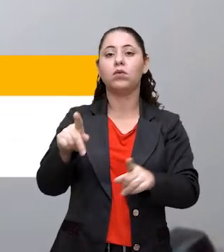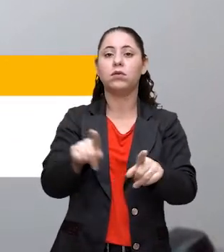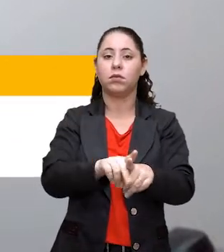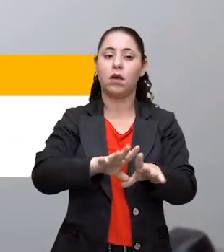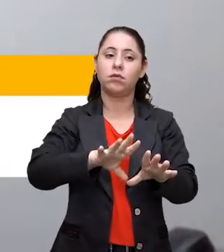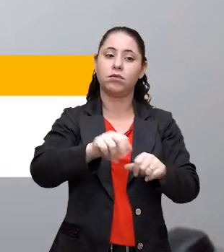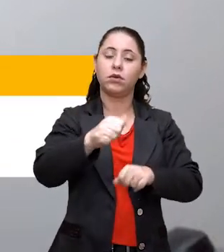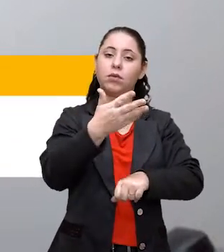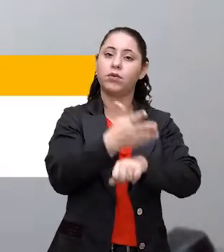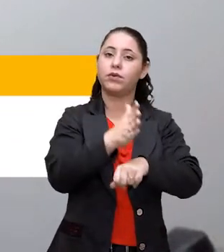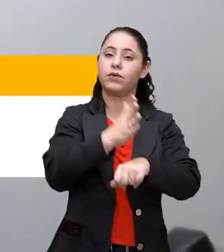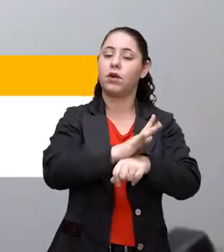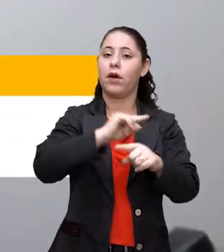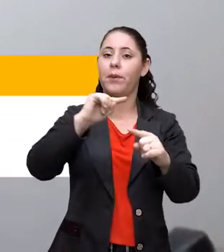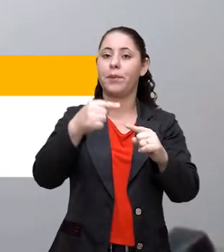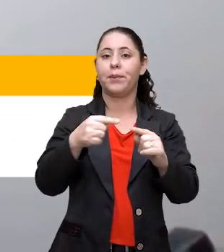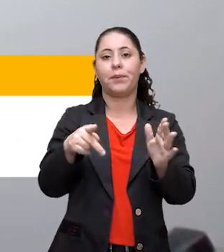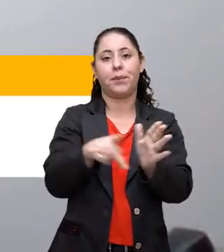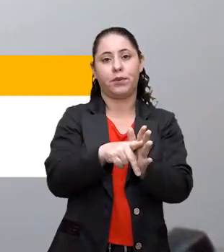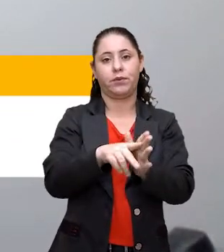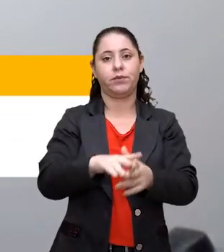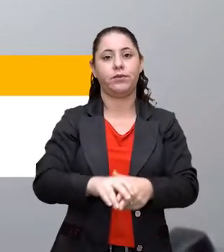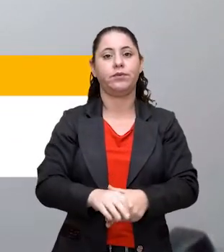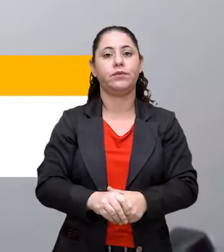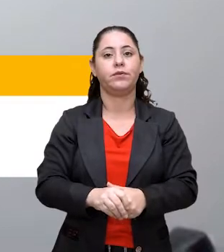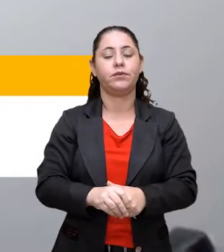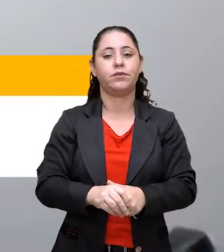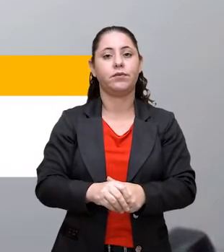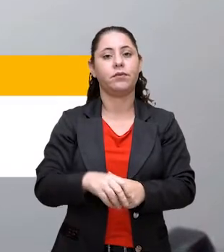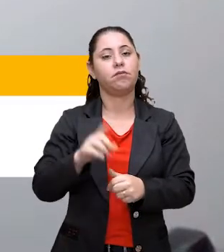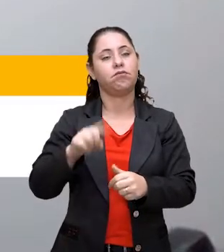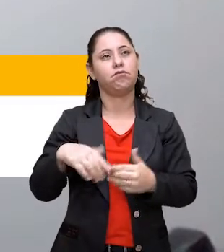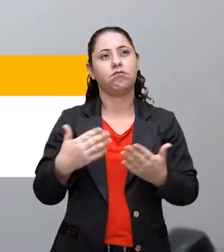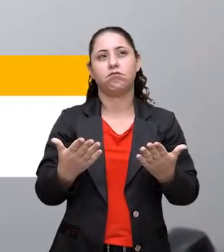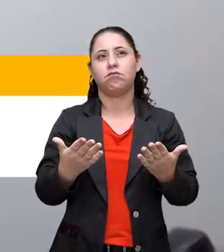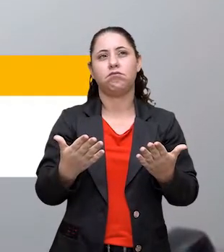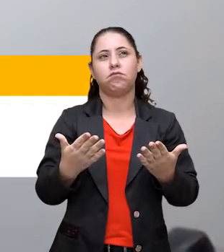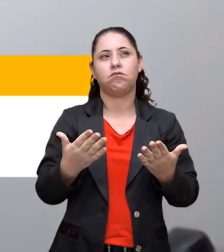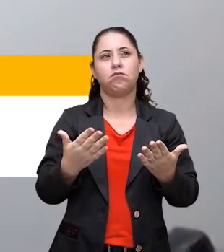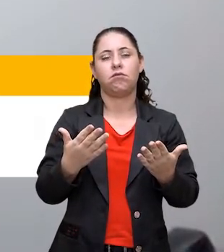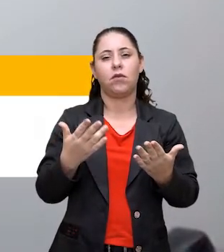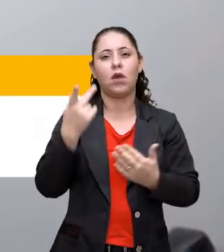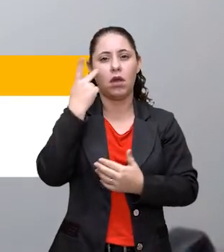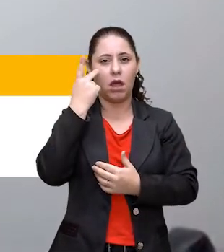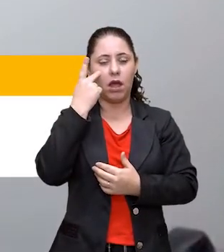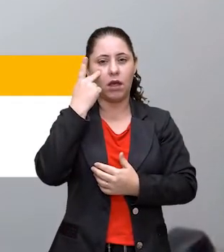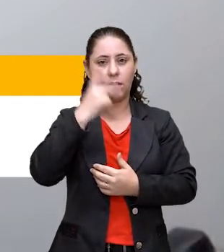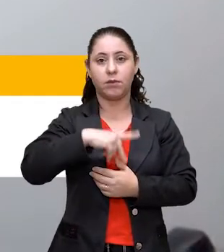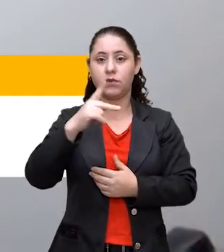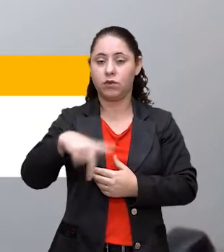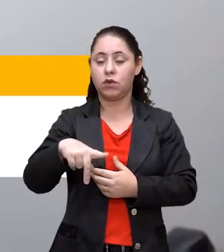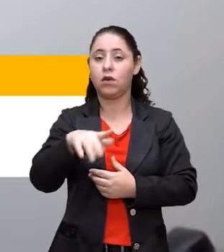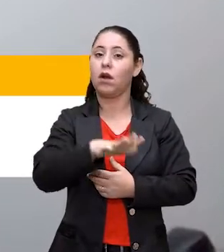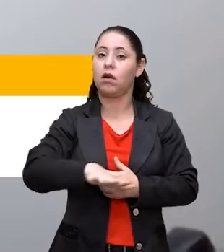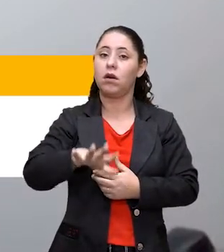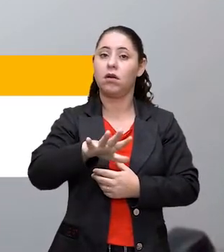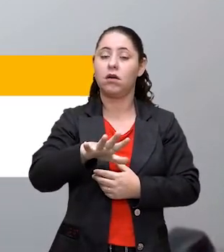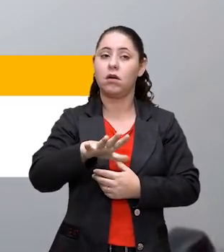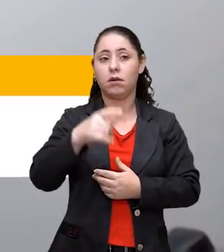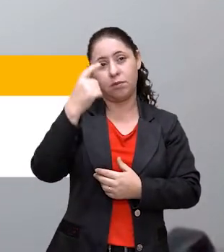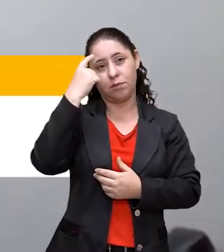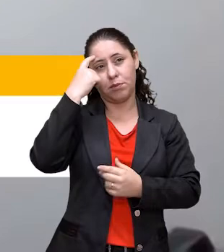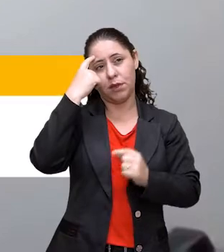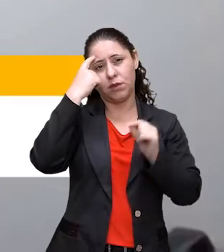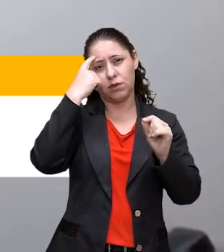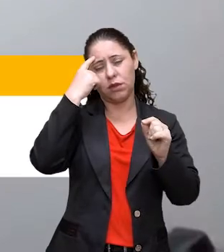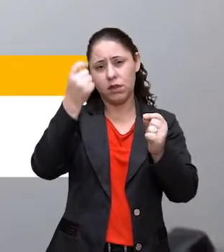nível médio, com habilitação profissional específica. Então, o Pedro Kemp, que é professor, que é da